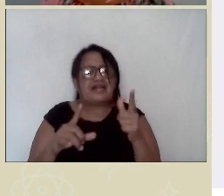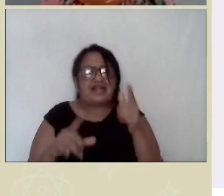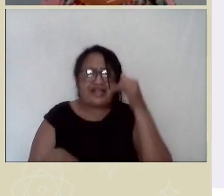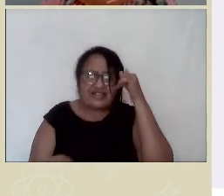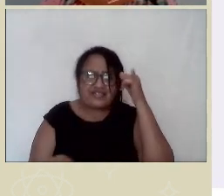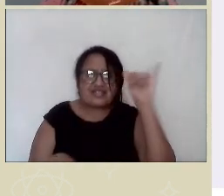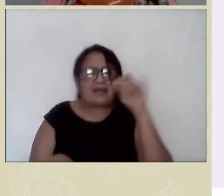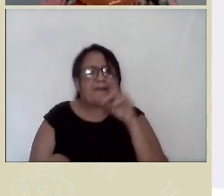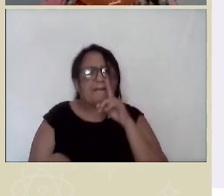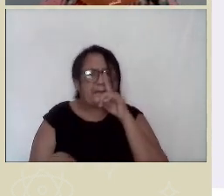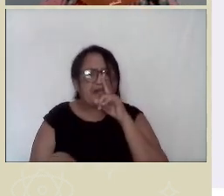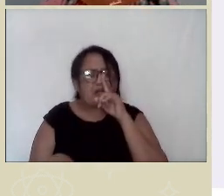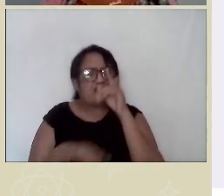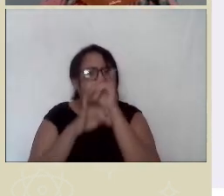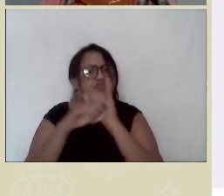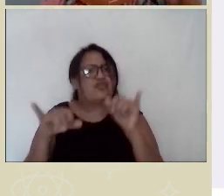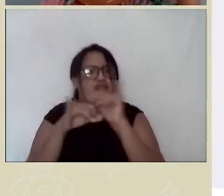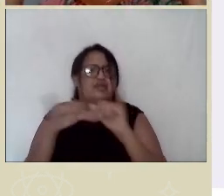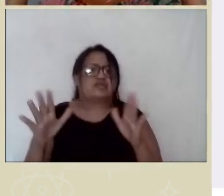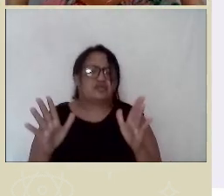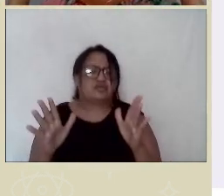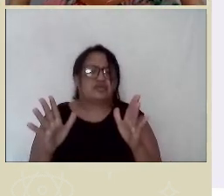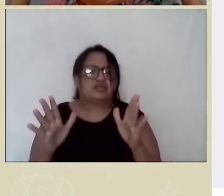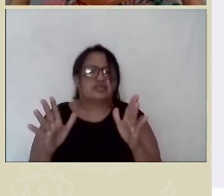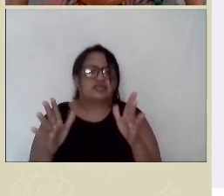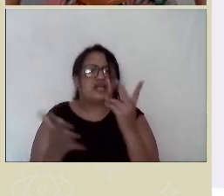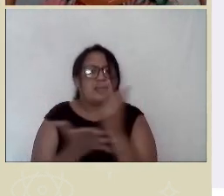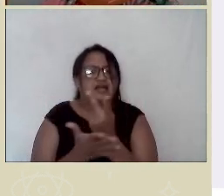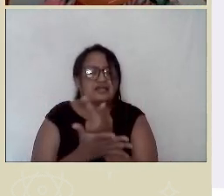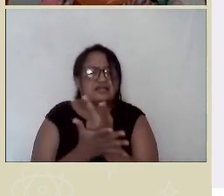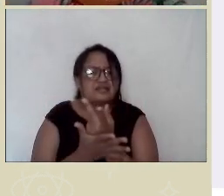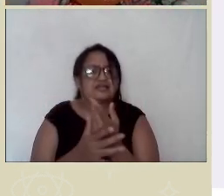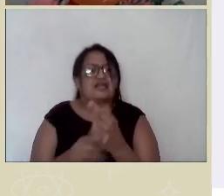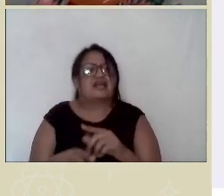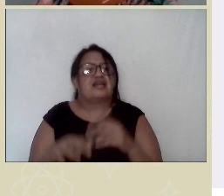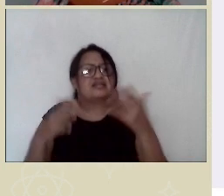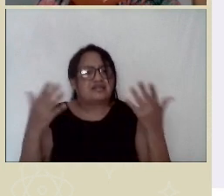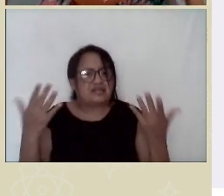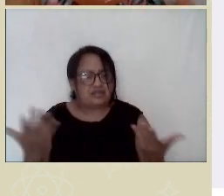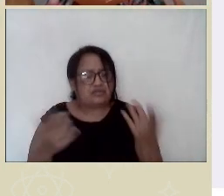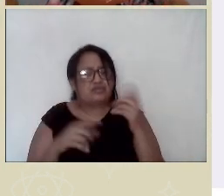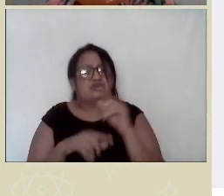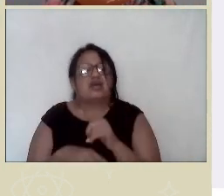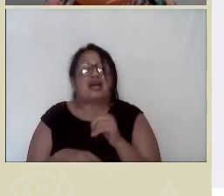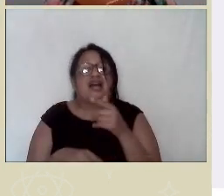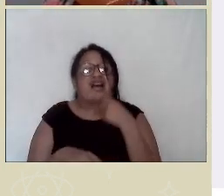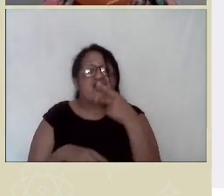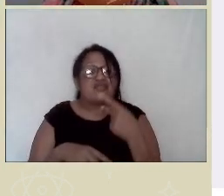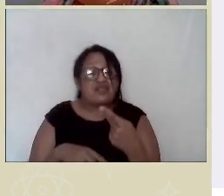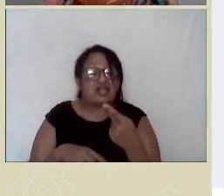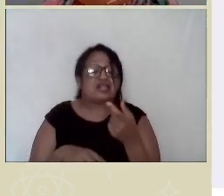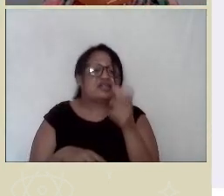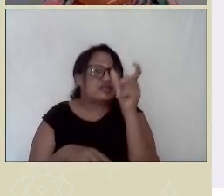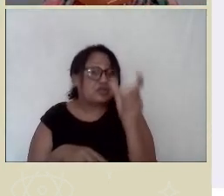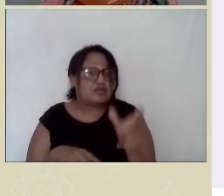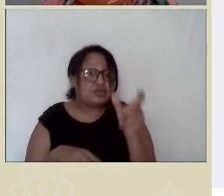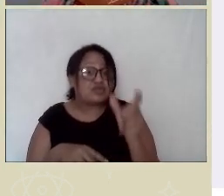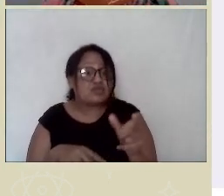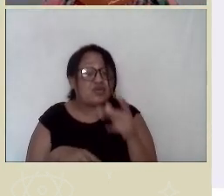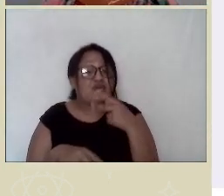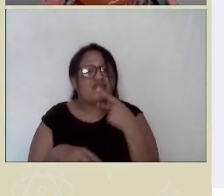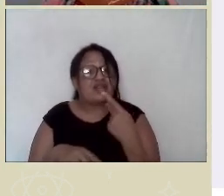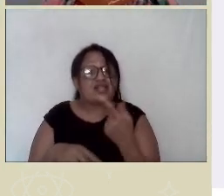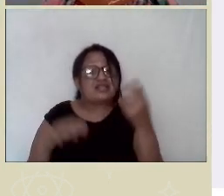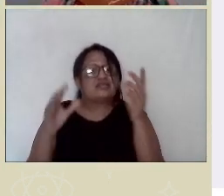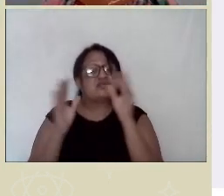desinformação sobre vacinas e aí abre aspas mais uma vez a fala de alguém citada no texto a incapacidade